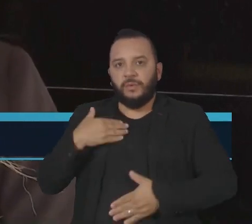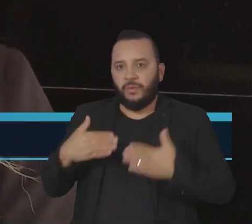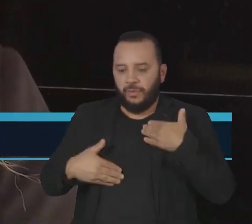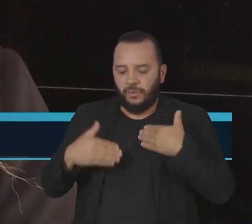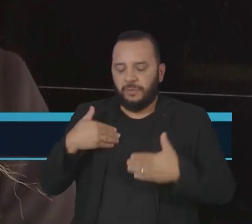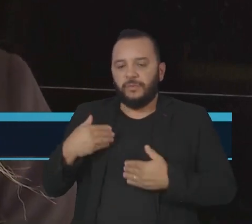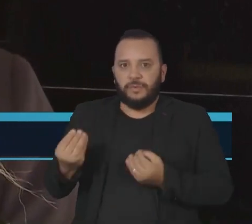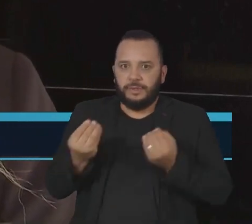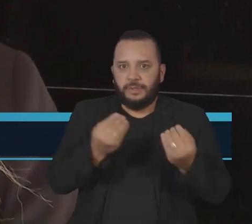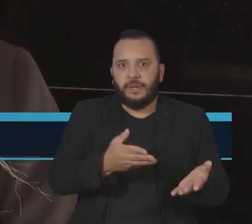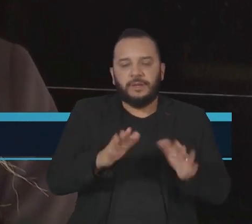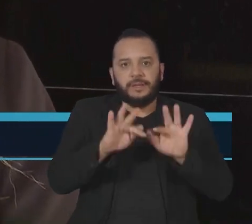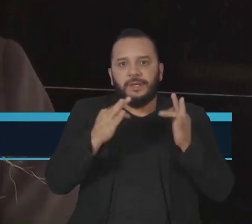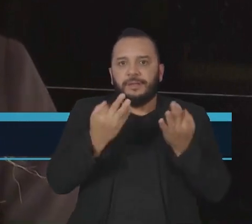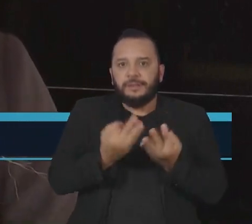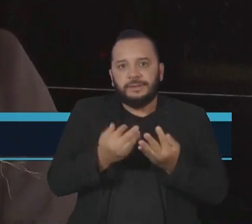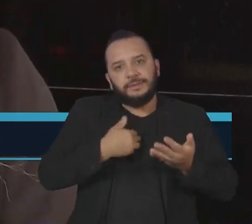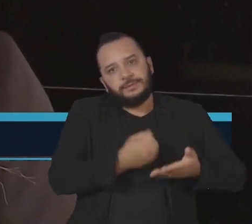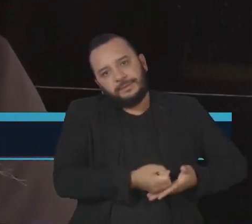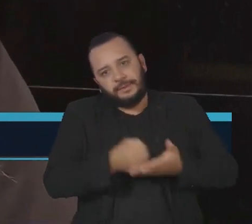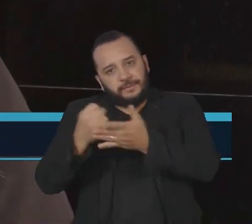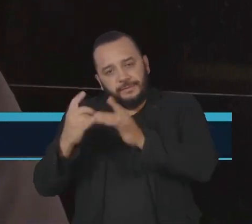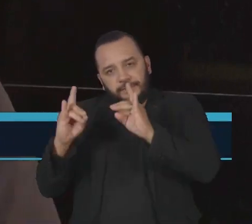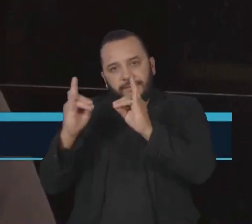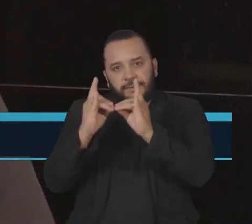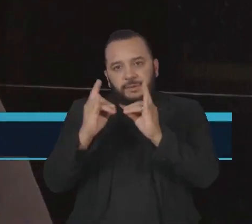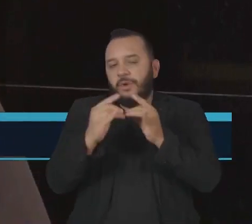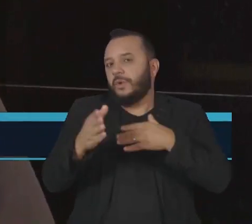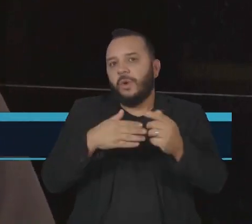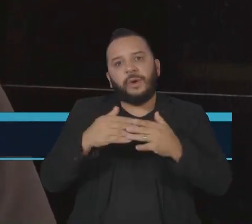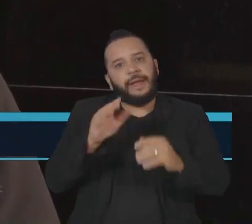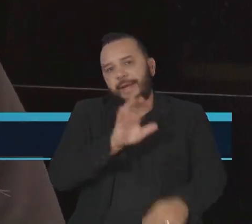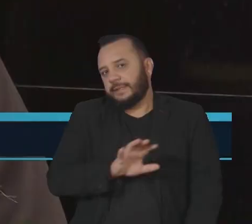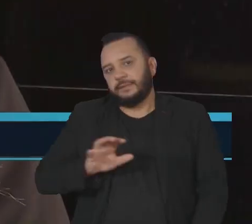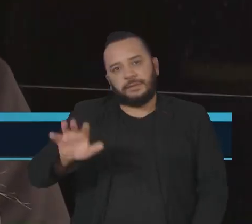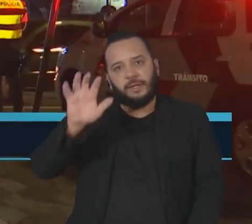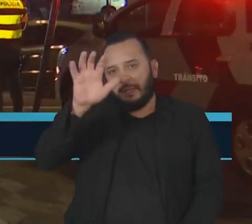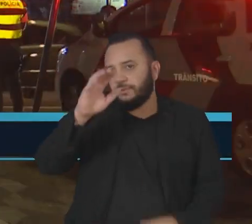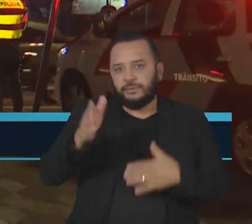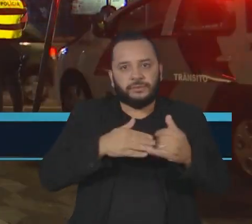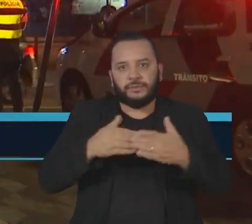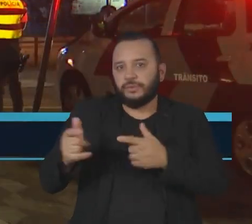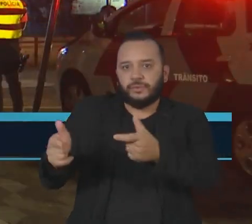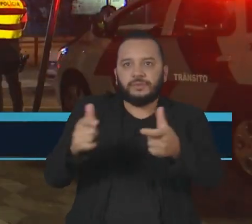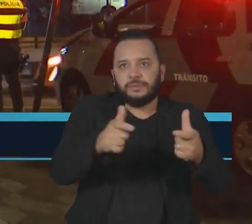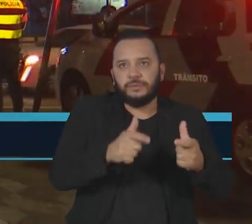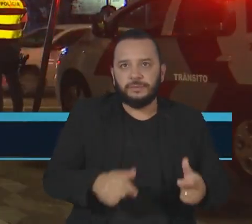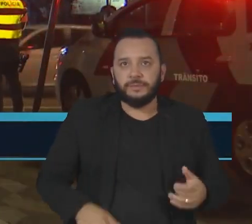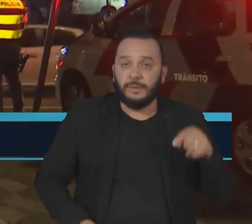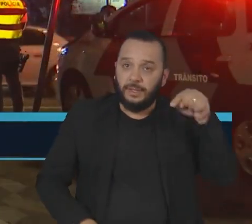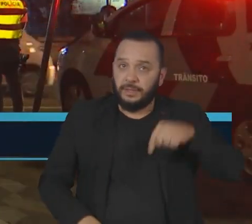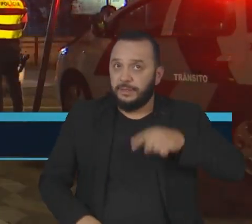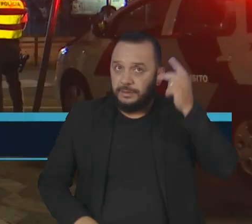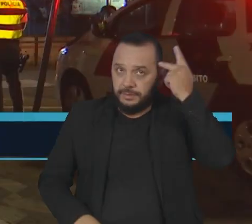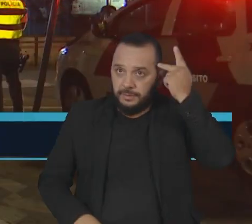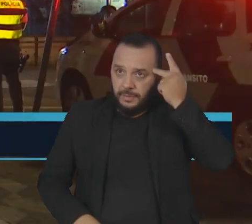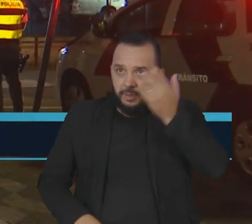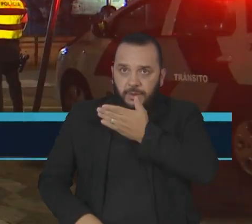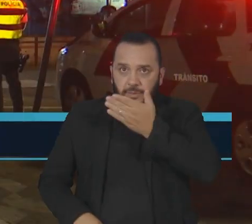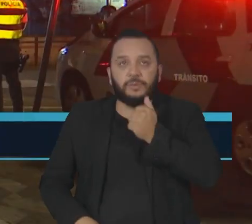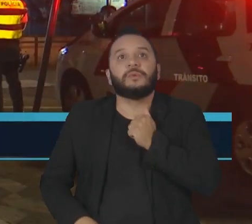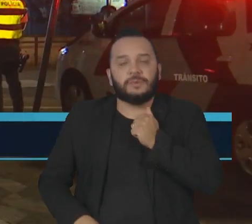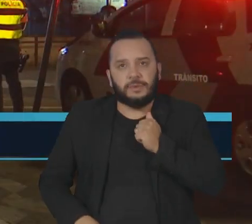transportados para o local da cerimônia, seja em qualquer estado, seja em qualquer localidade. Aqui no IML Central de São Paulo, que